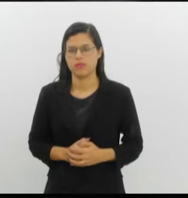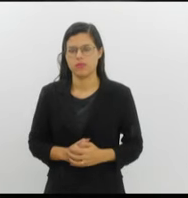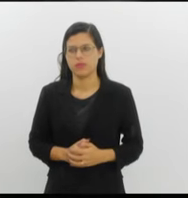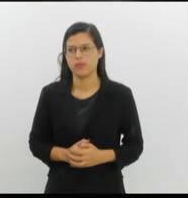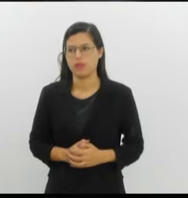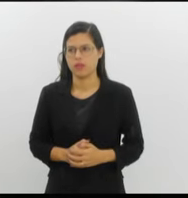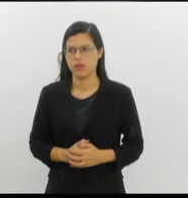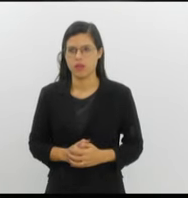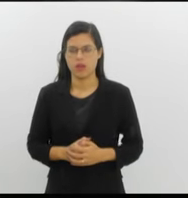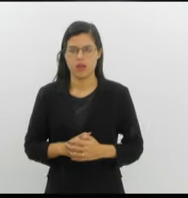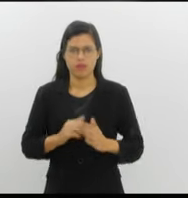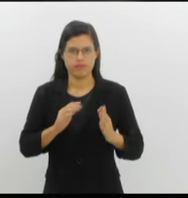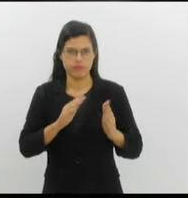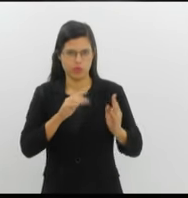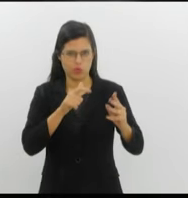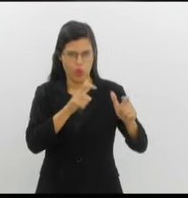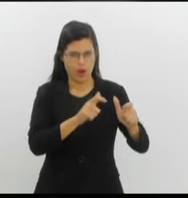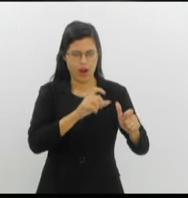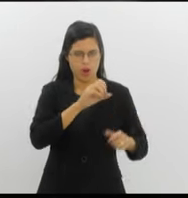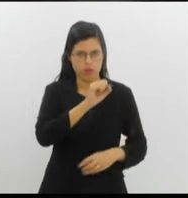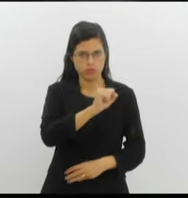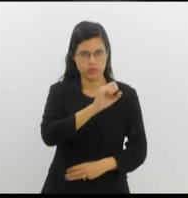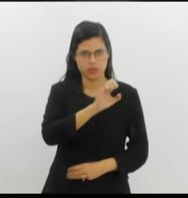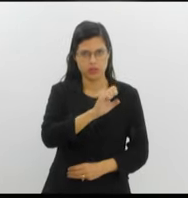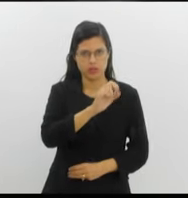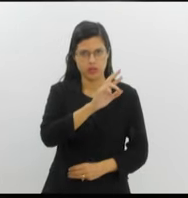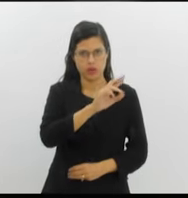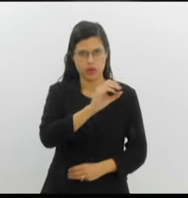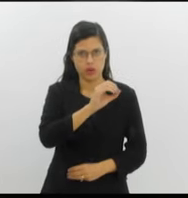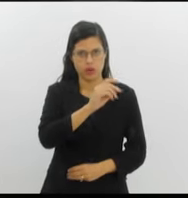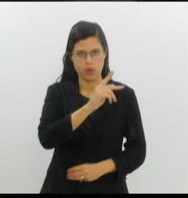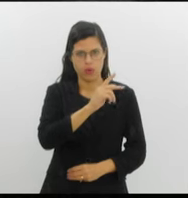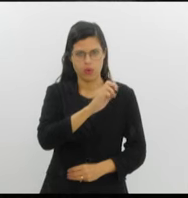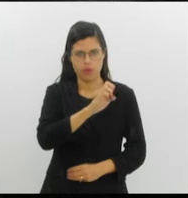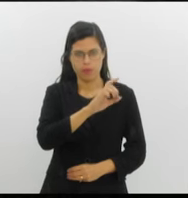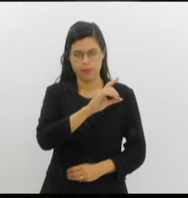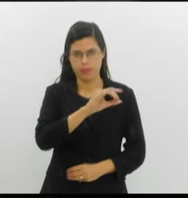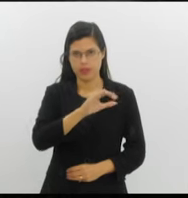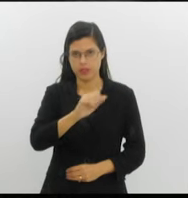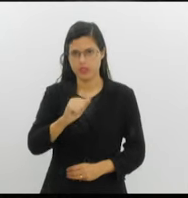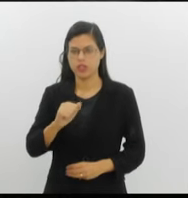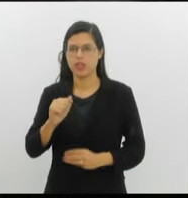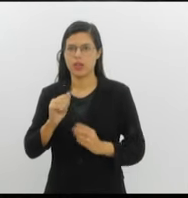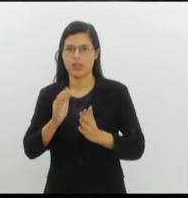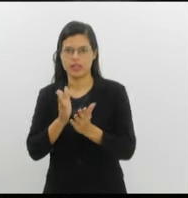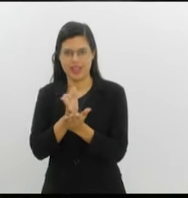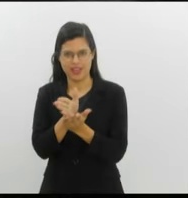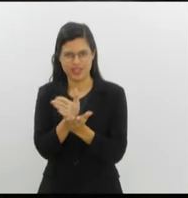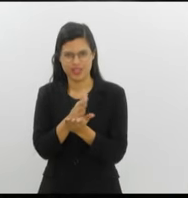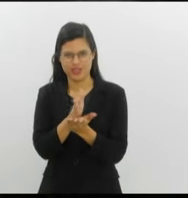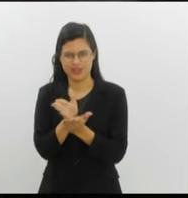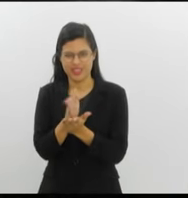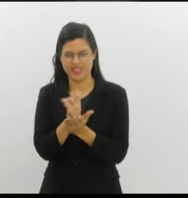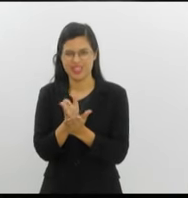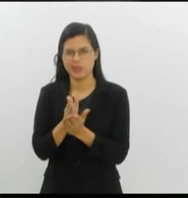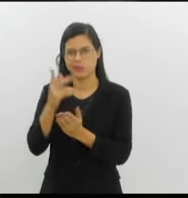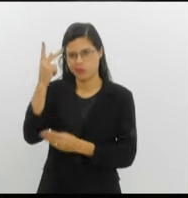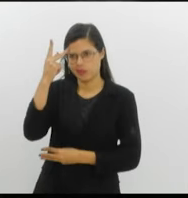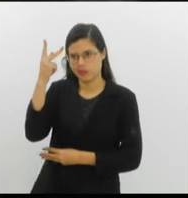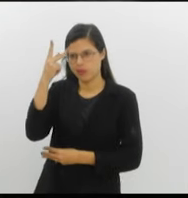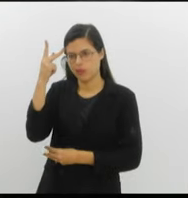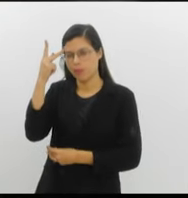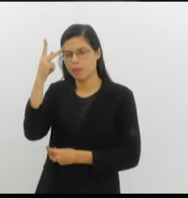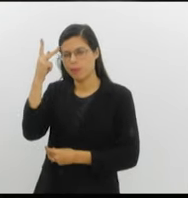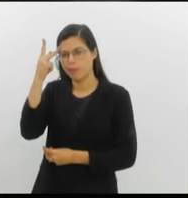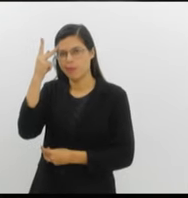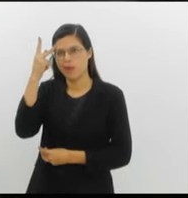entre Seropédica e a divisa com São Paulo, que é o eixo conurbado